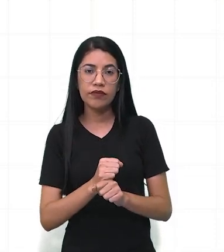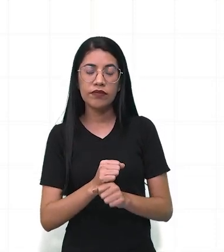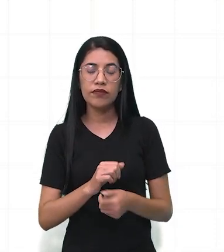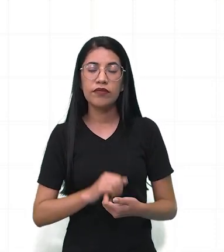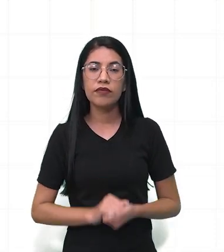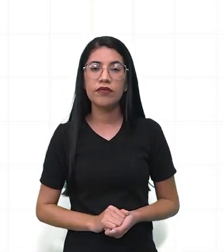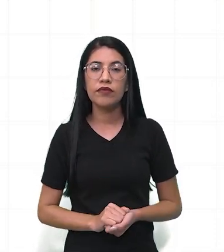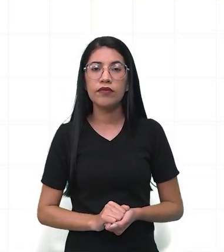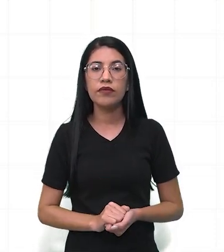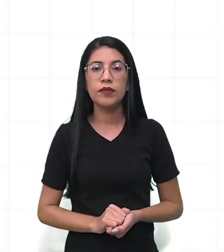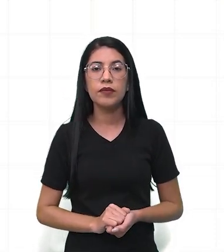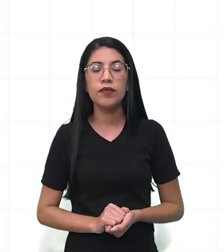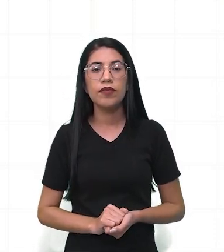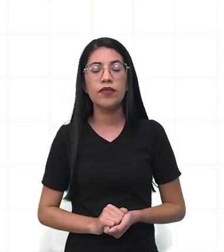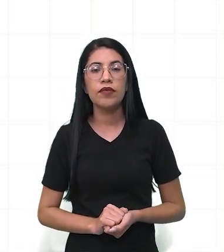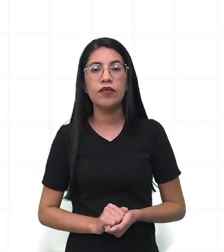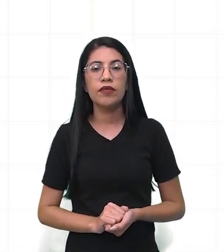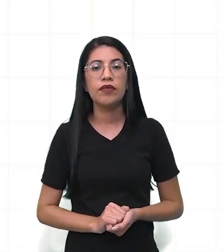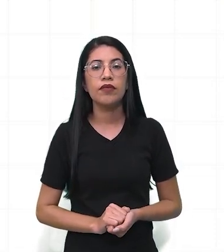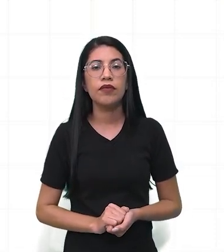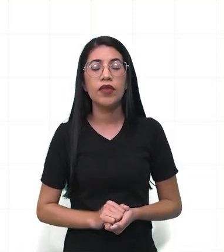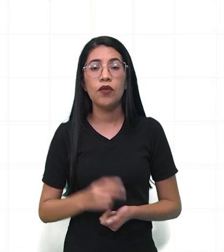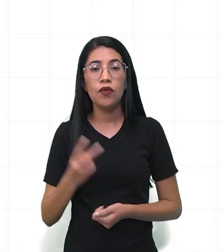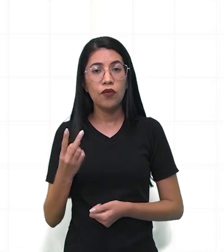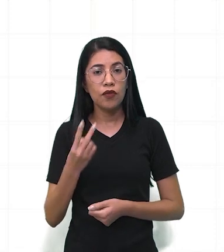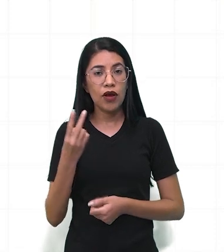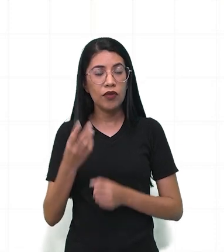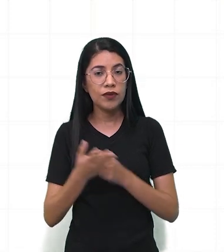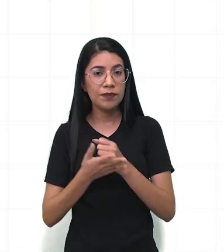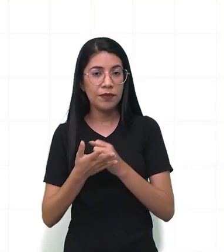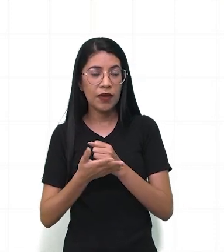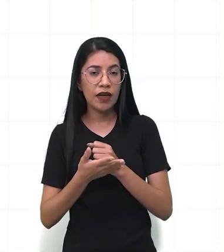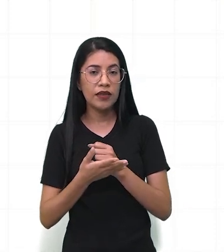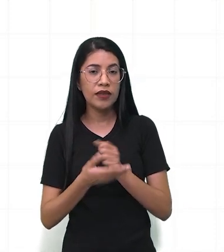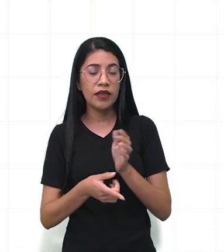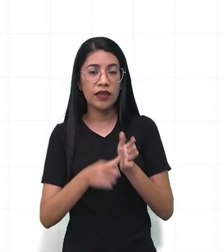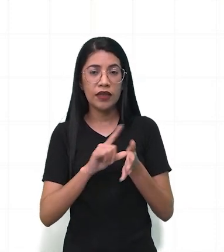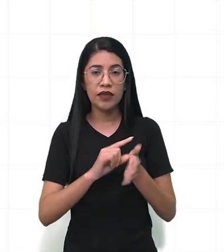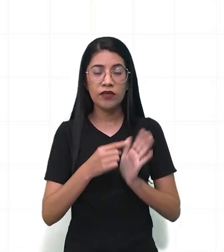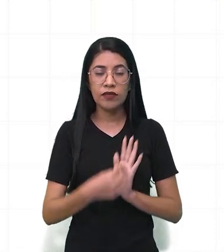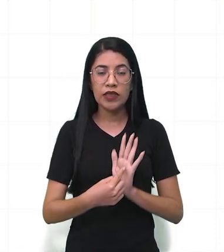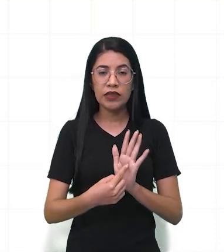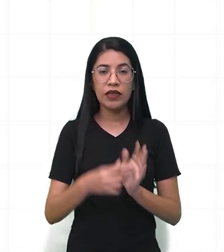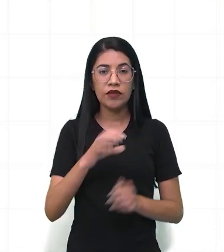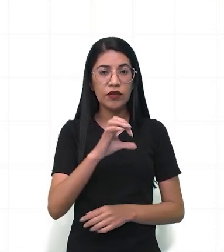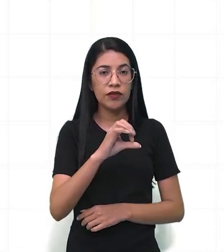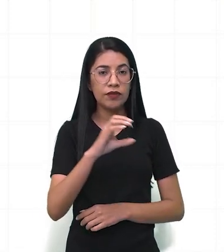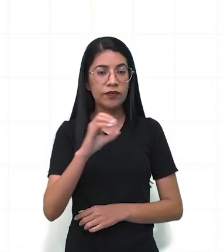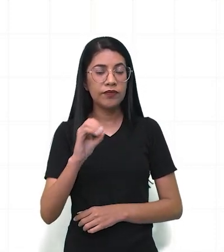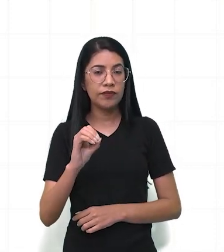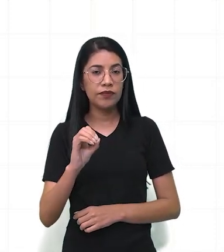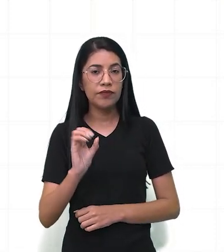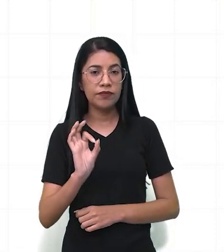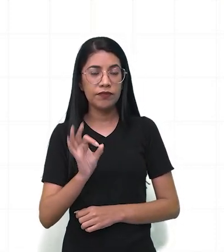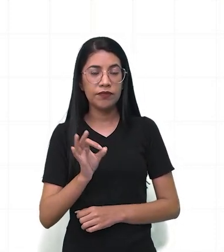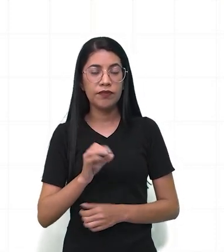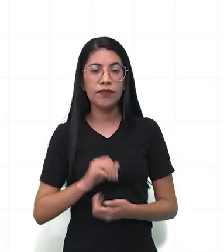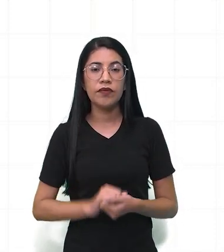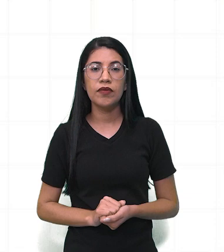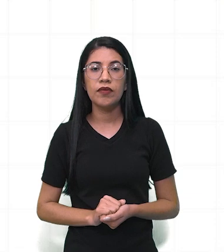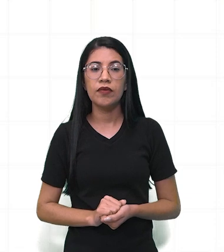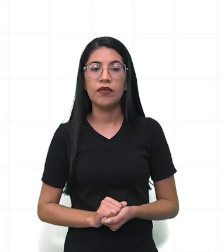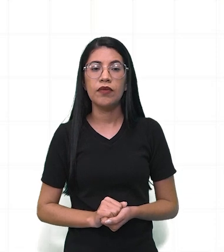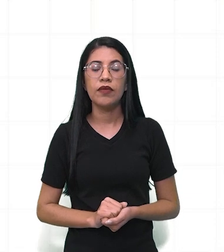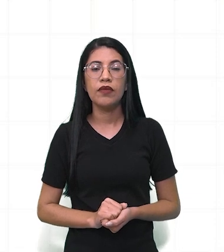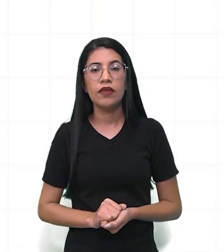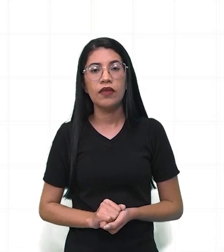o valor base que ele deu pra gente foi o 90, não foi? E o 90, ele